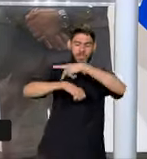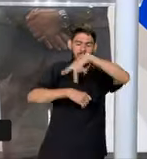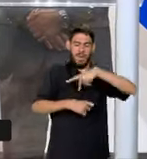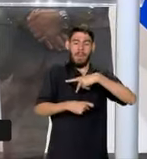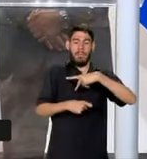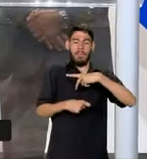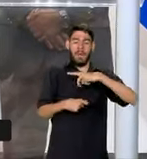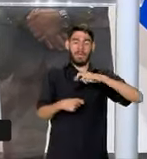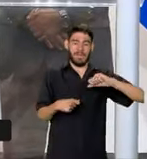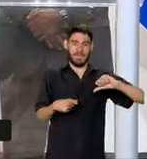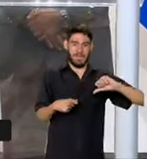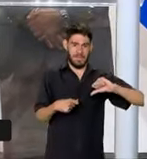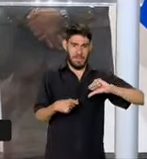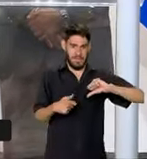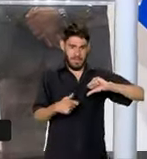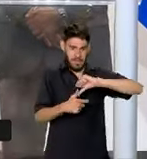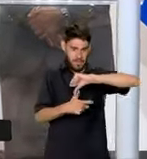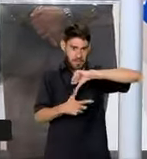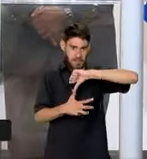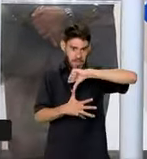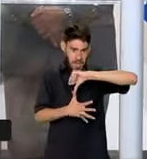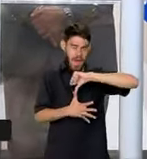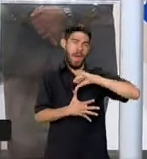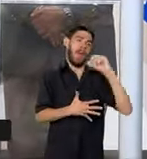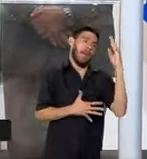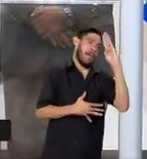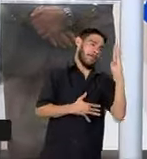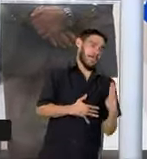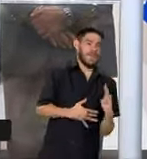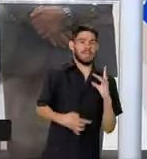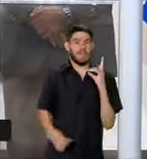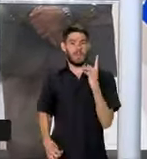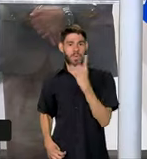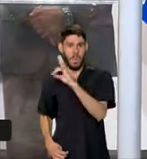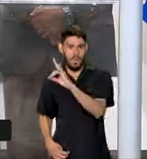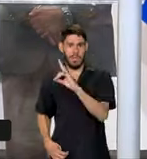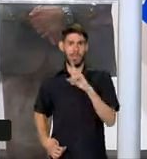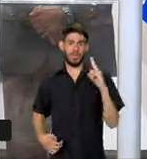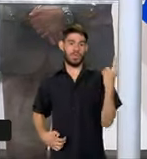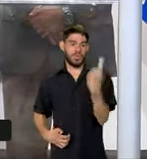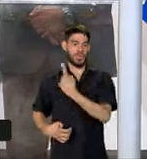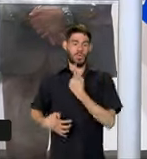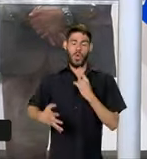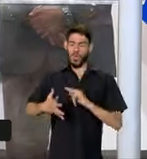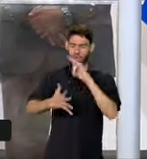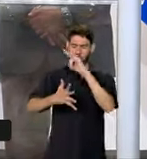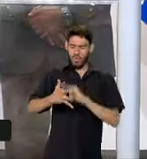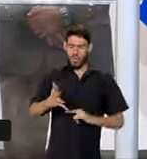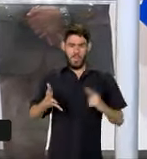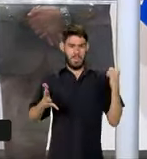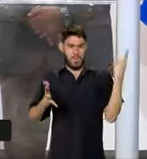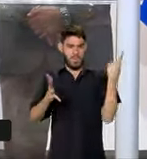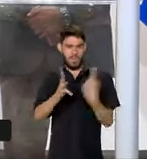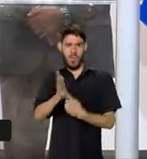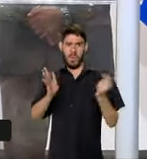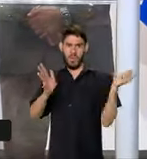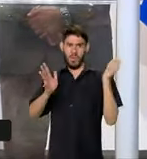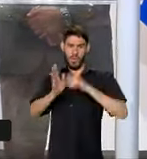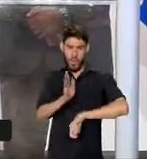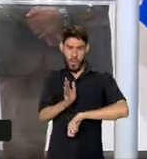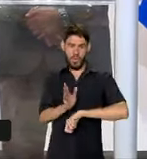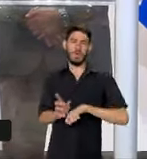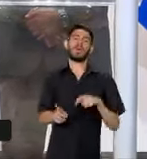da América do Sul, do Brasil e da Bolivia. Nós assinamos acordo aqui e temos